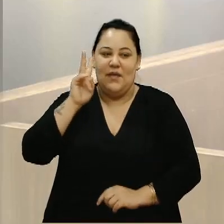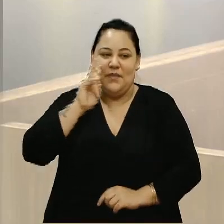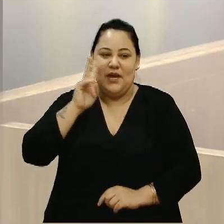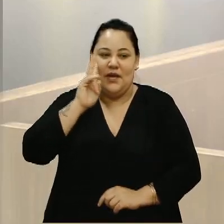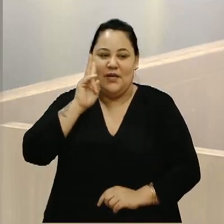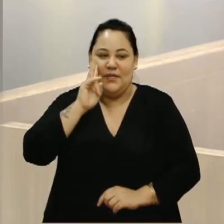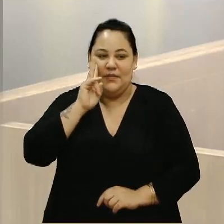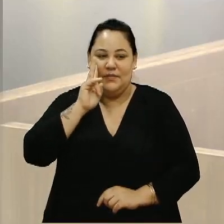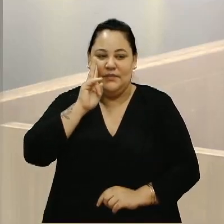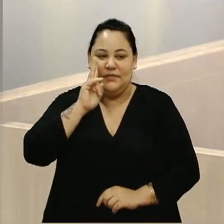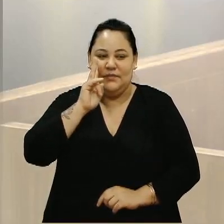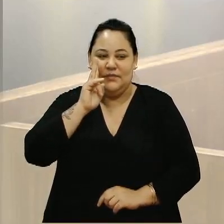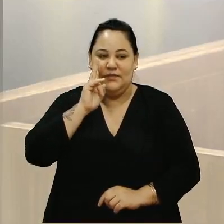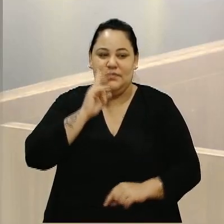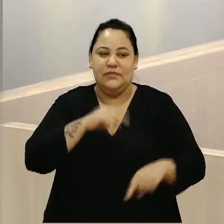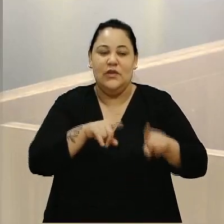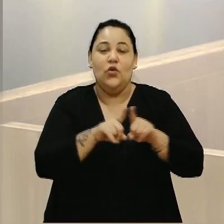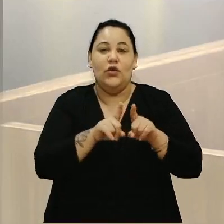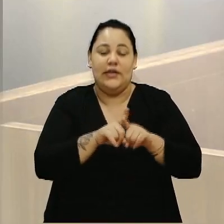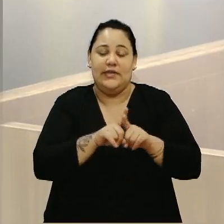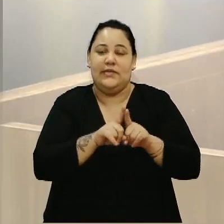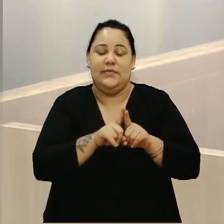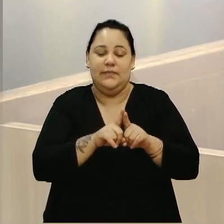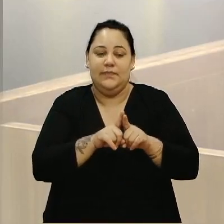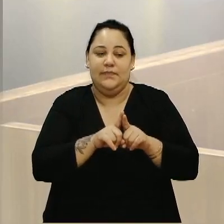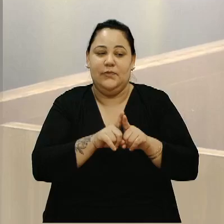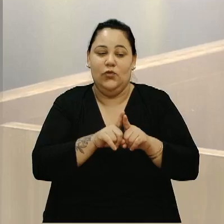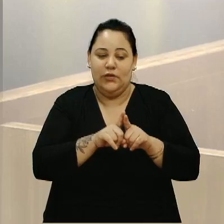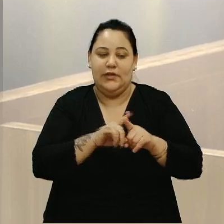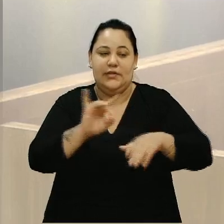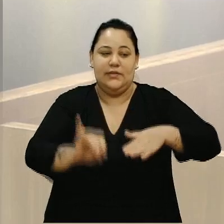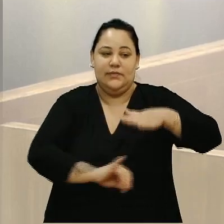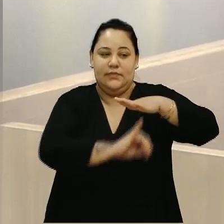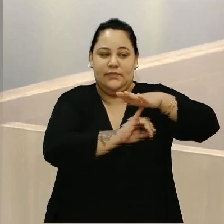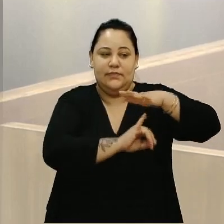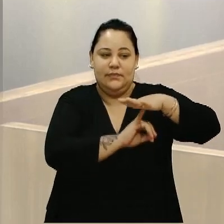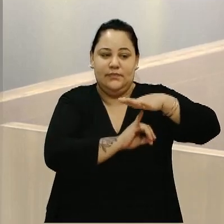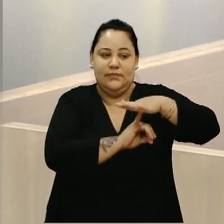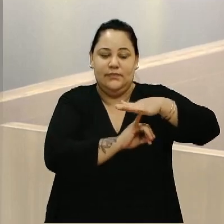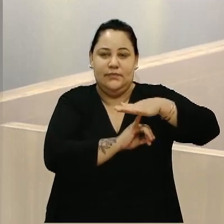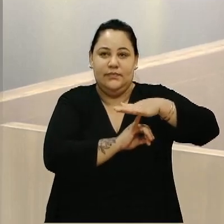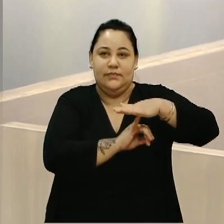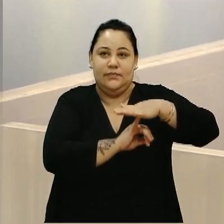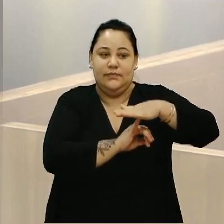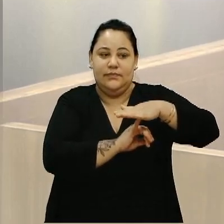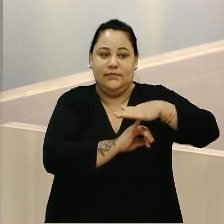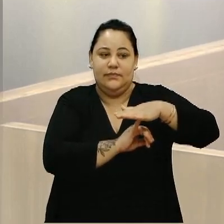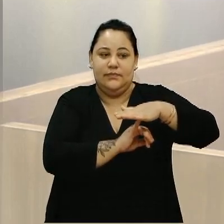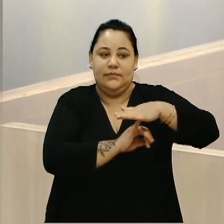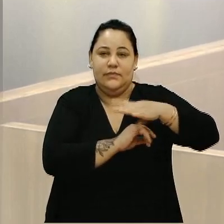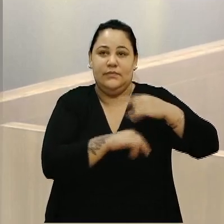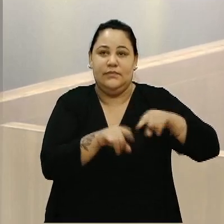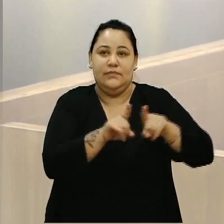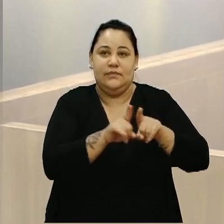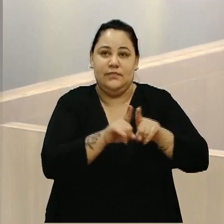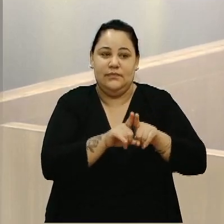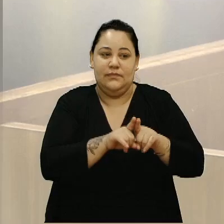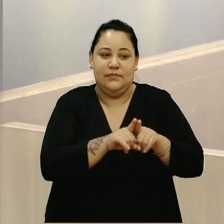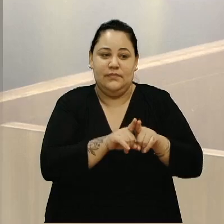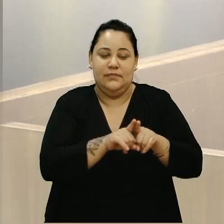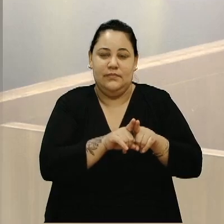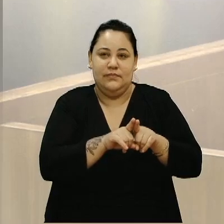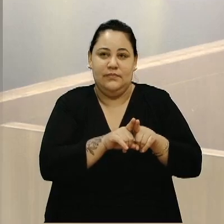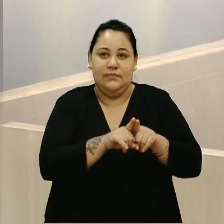a UERGS como o Instituto Federal, como agora o núcleo da UERGS, ele teve